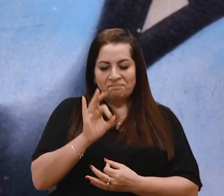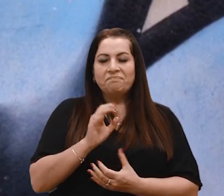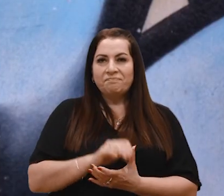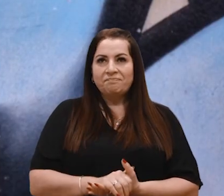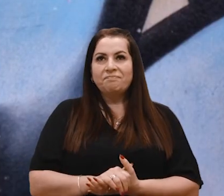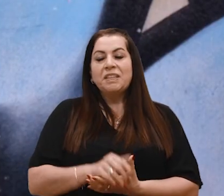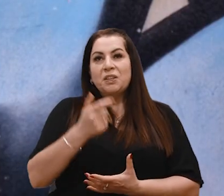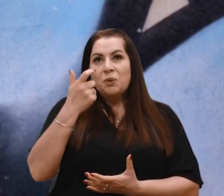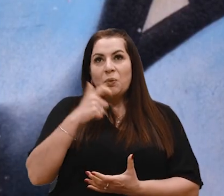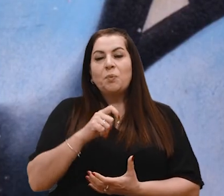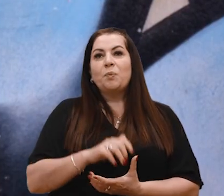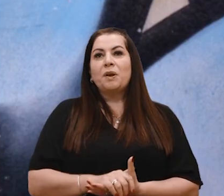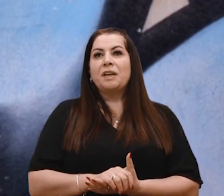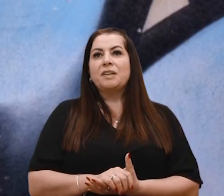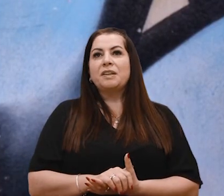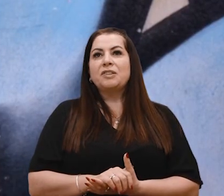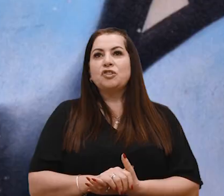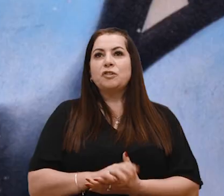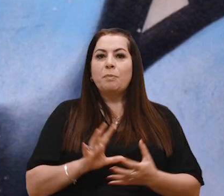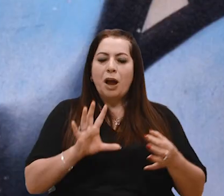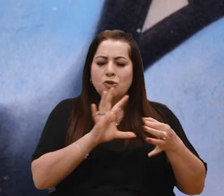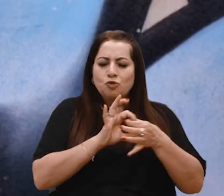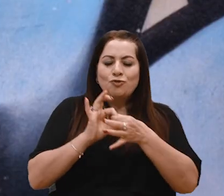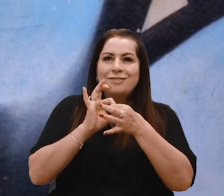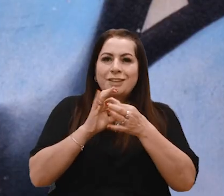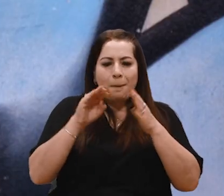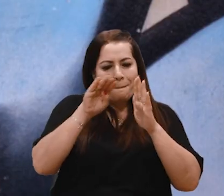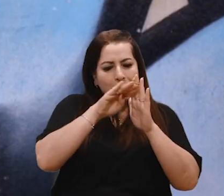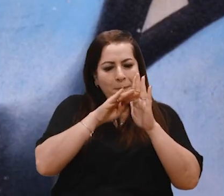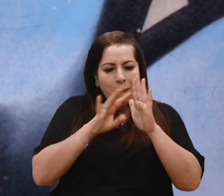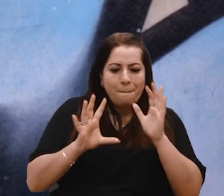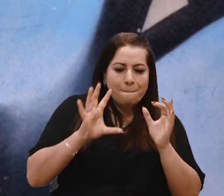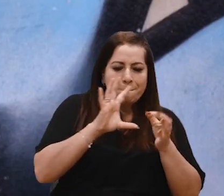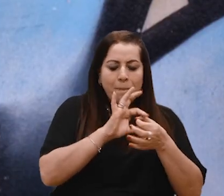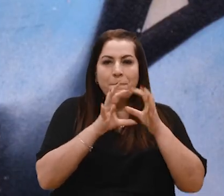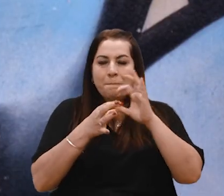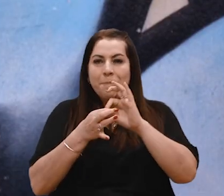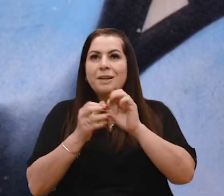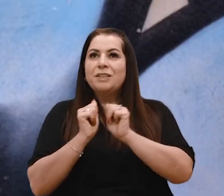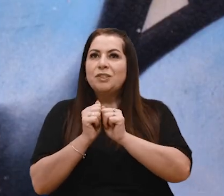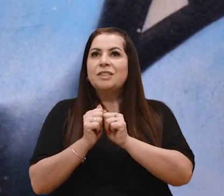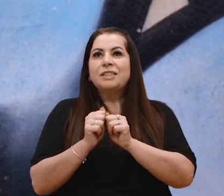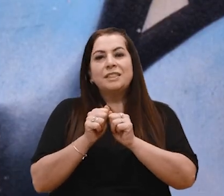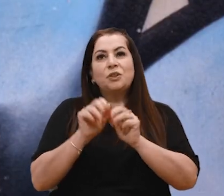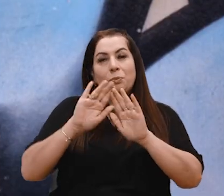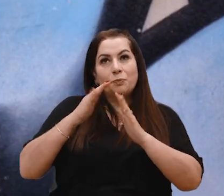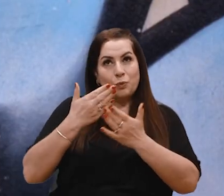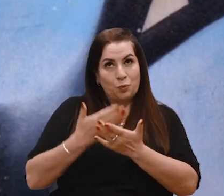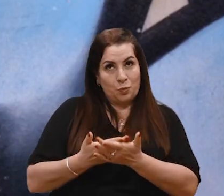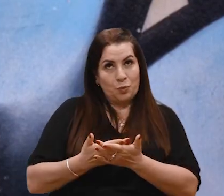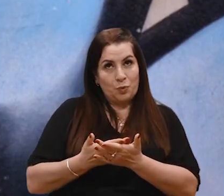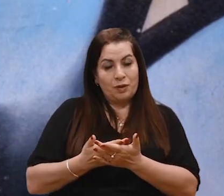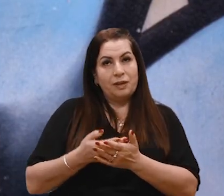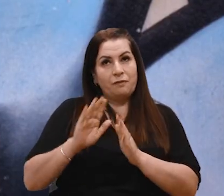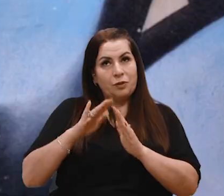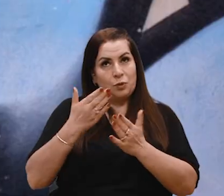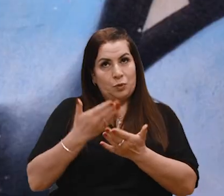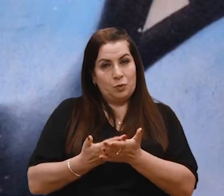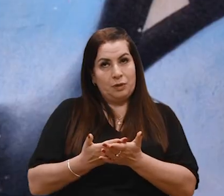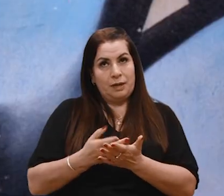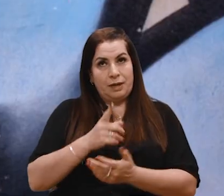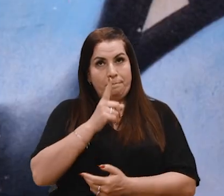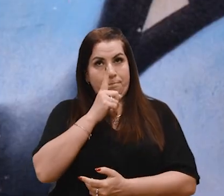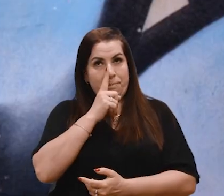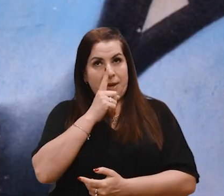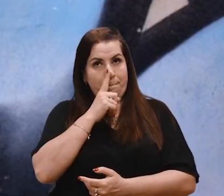tudo. Exatamente. Eu acho que foi uma junção de fatores, assim, o fato de ser de uma escola,